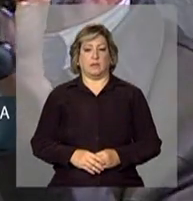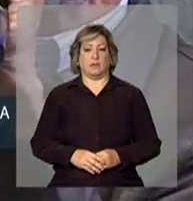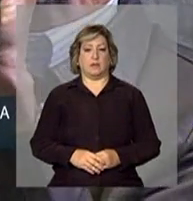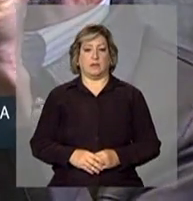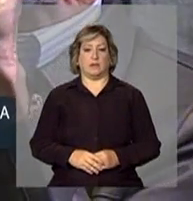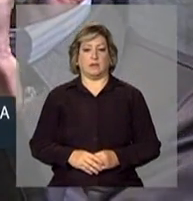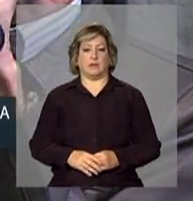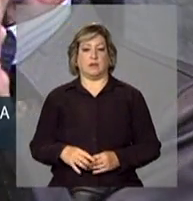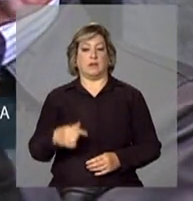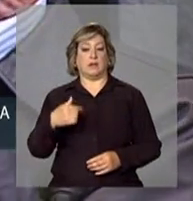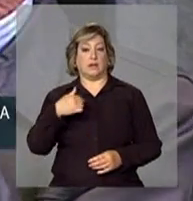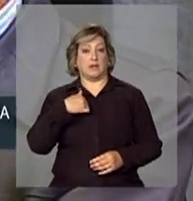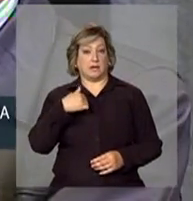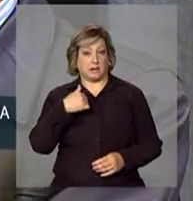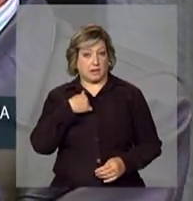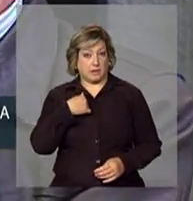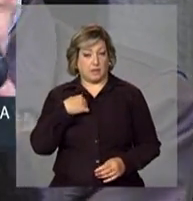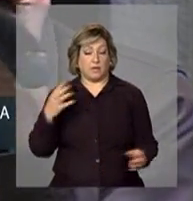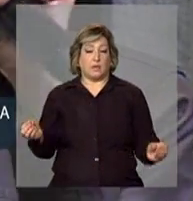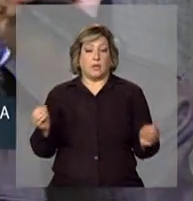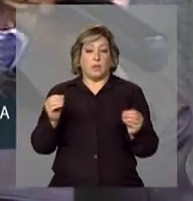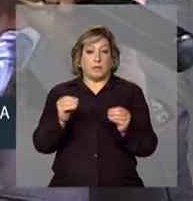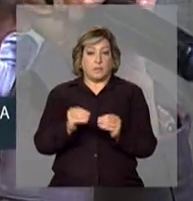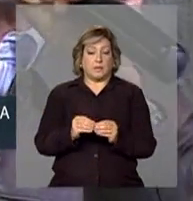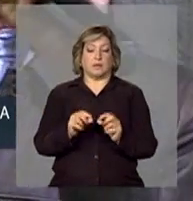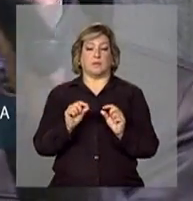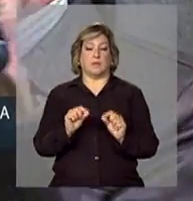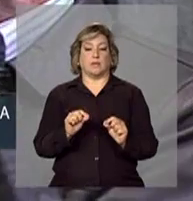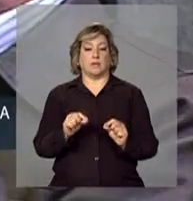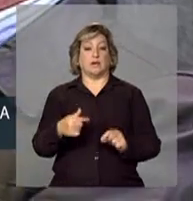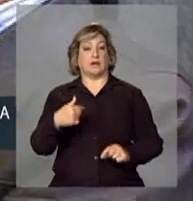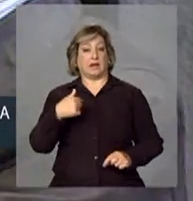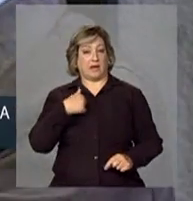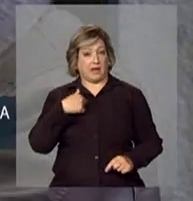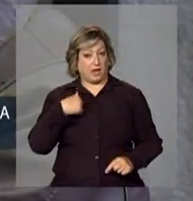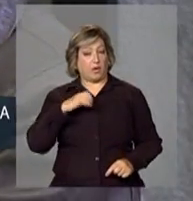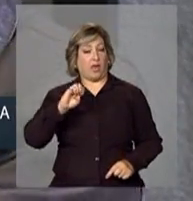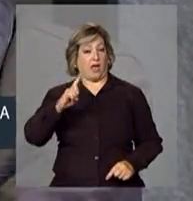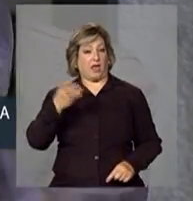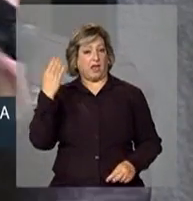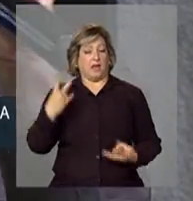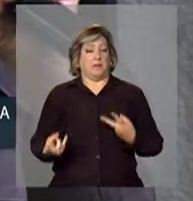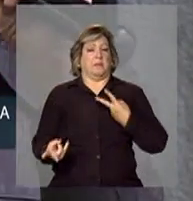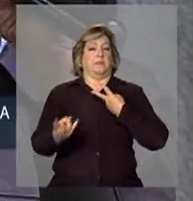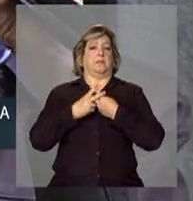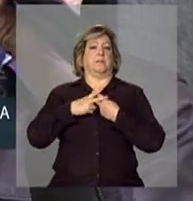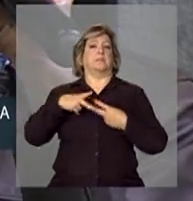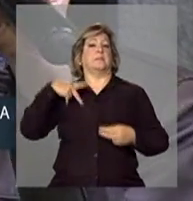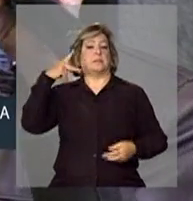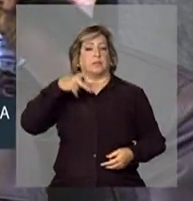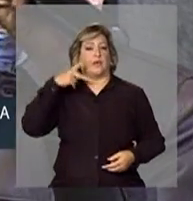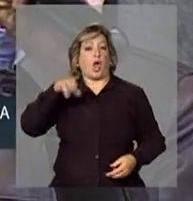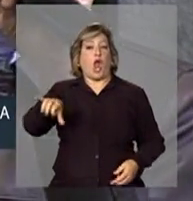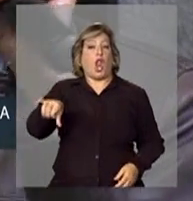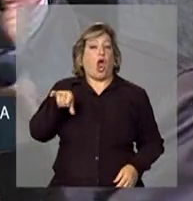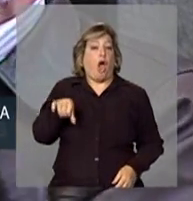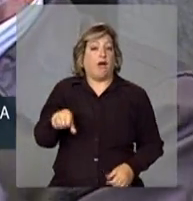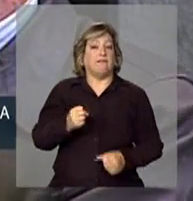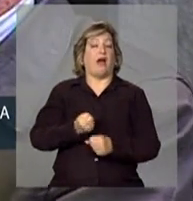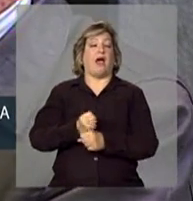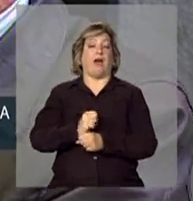eu acrescentaria que eu fui preso político durante